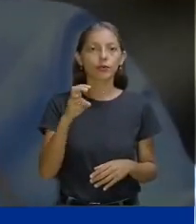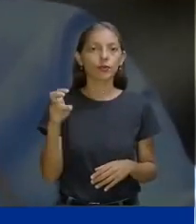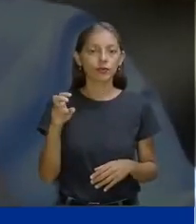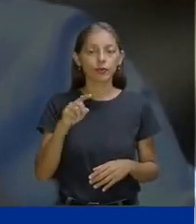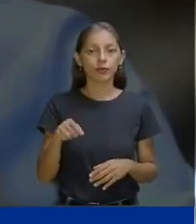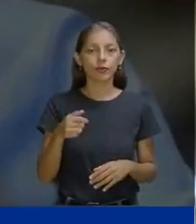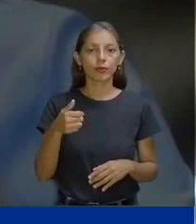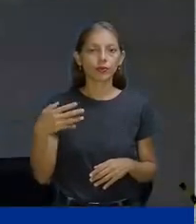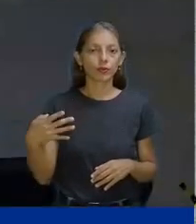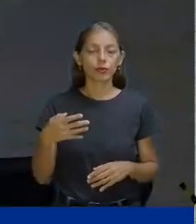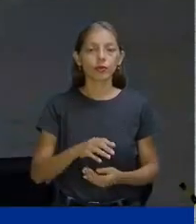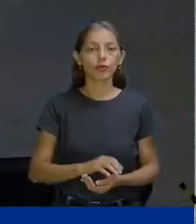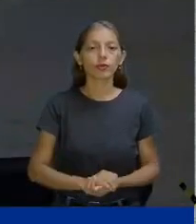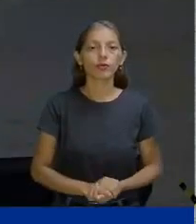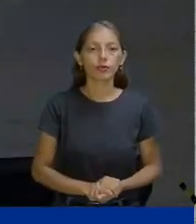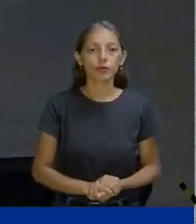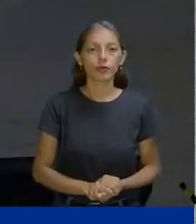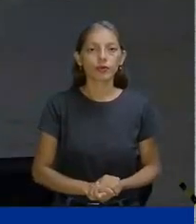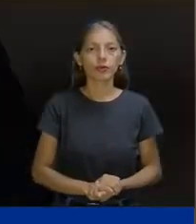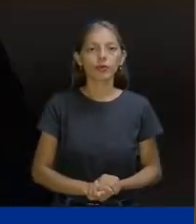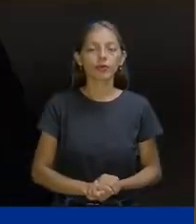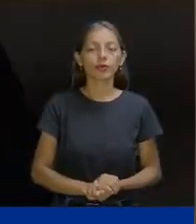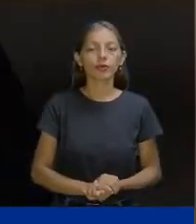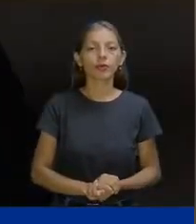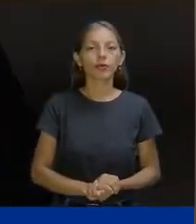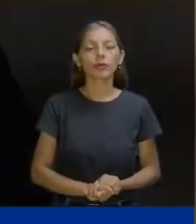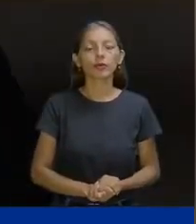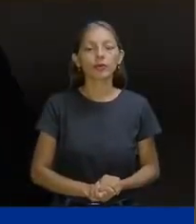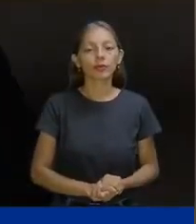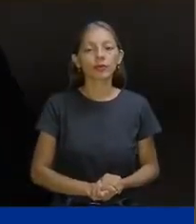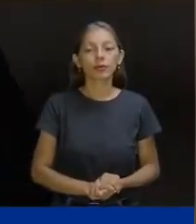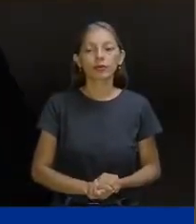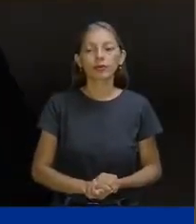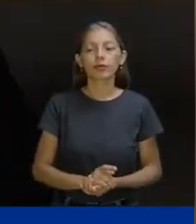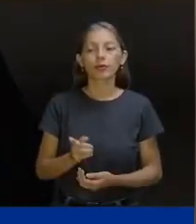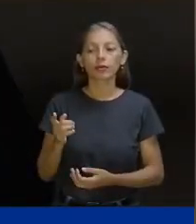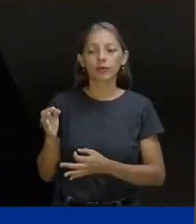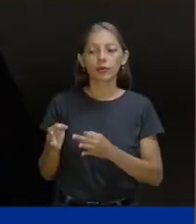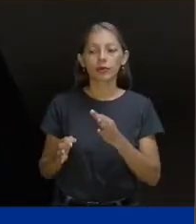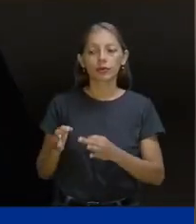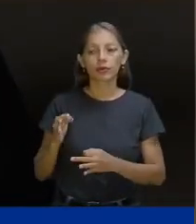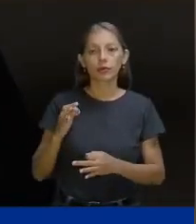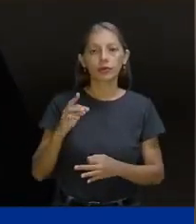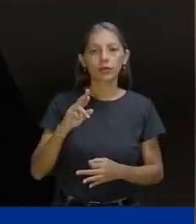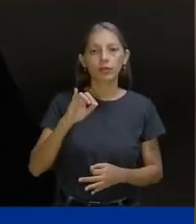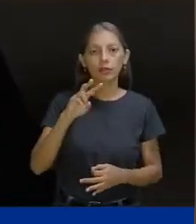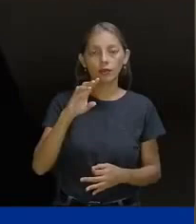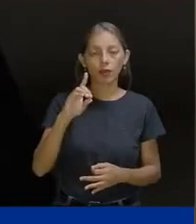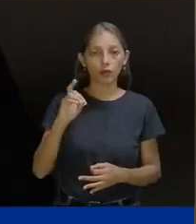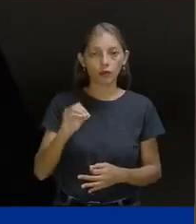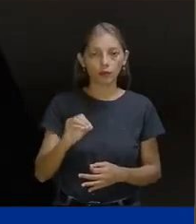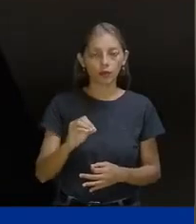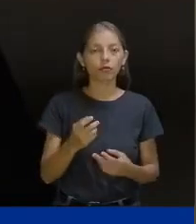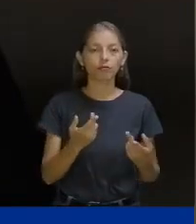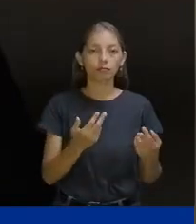R$ 2.355,14. É como voto. Perfeito. Como vota o juiz Rivaldo Valente? Foco no desembargador João